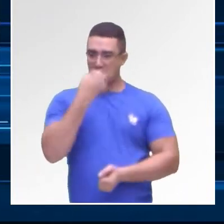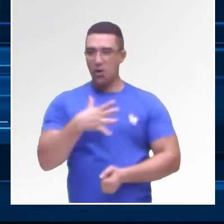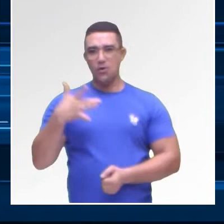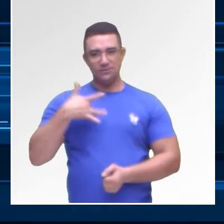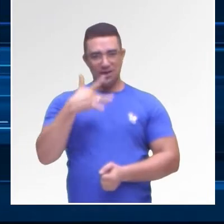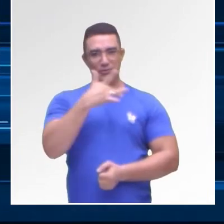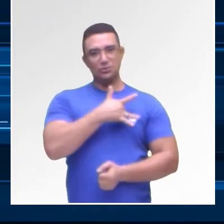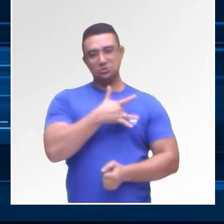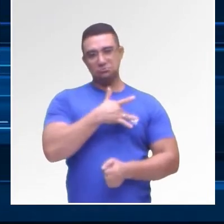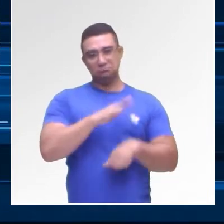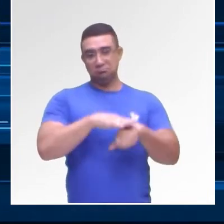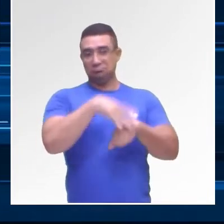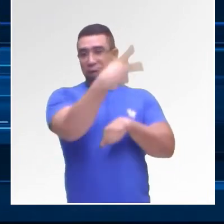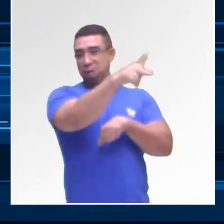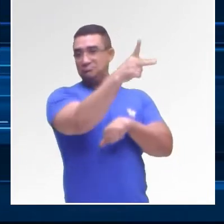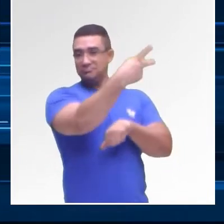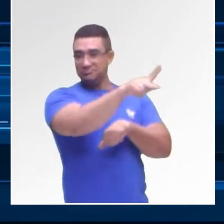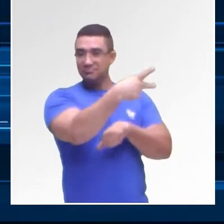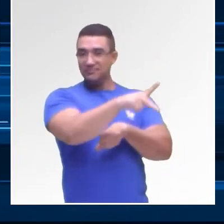vício que a pessoa